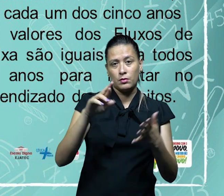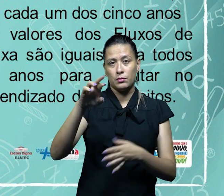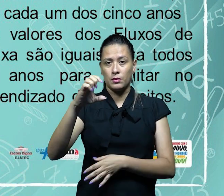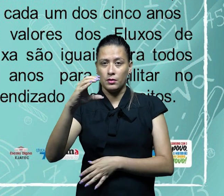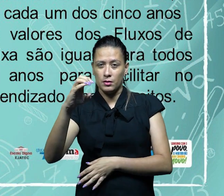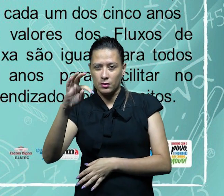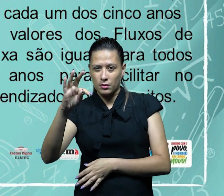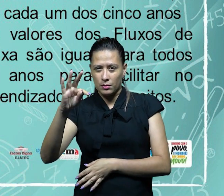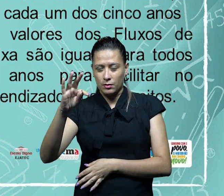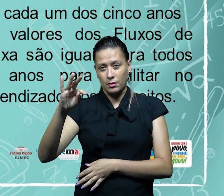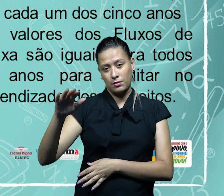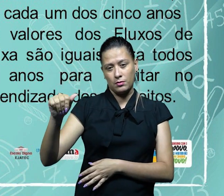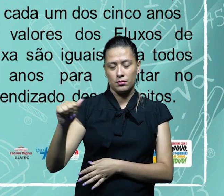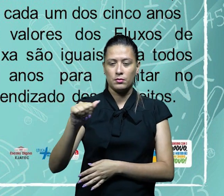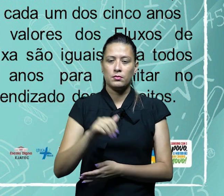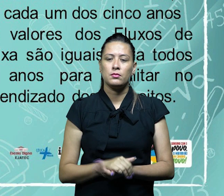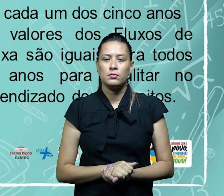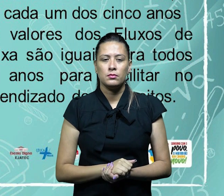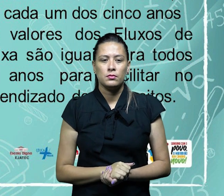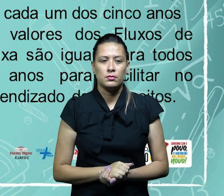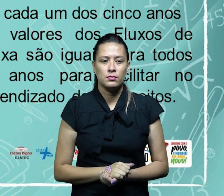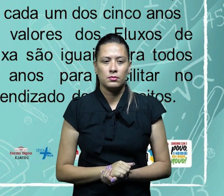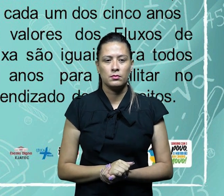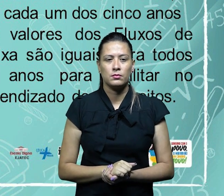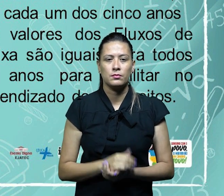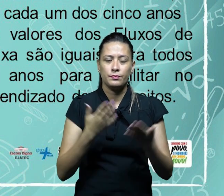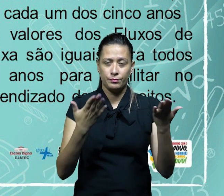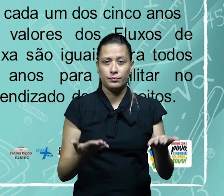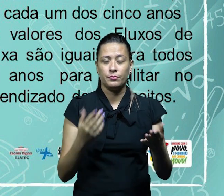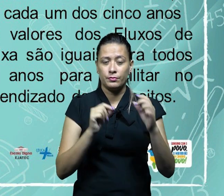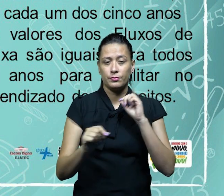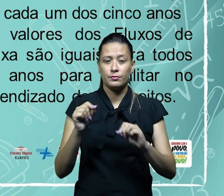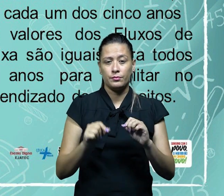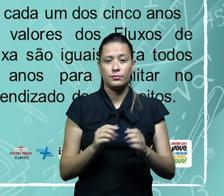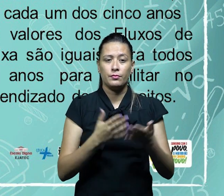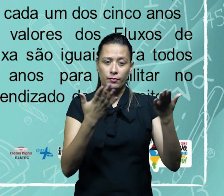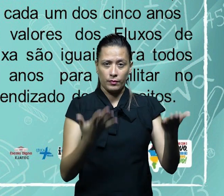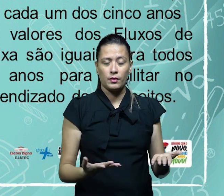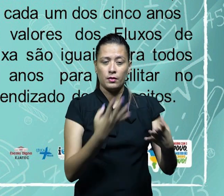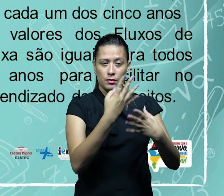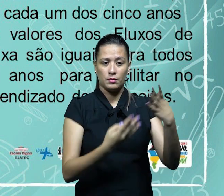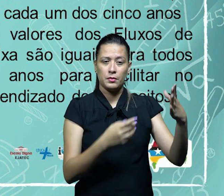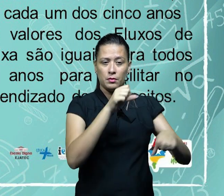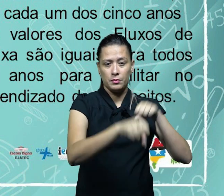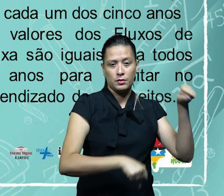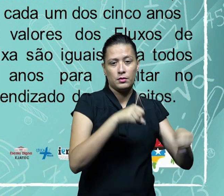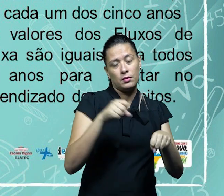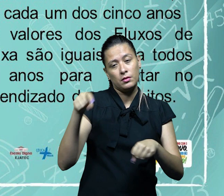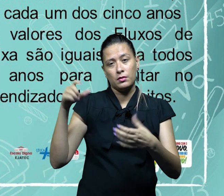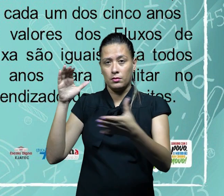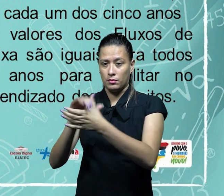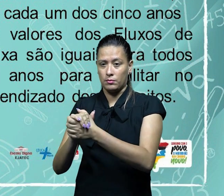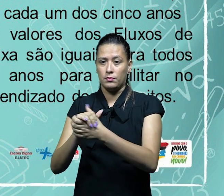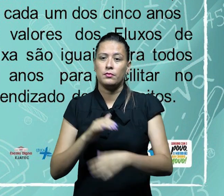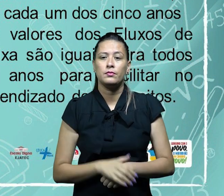mil, enquanto o casamento vai ser um investimento inicial de 68 mil reais, tá? A compra da bicicleta, ela vai ter o gasto de